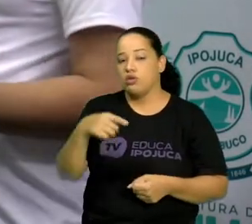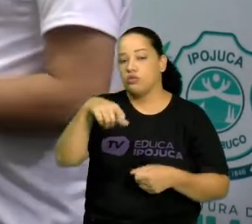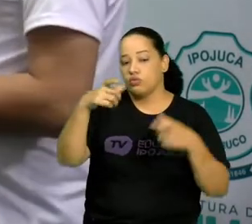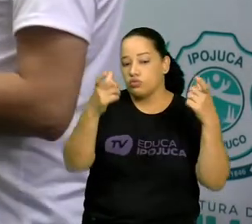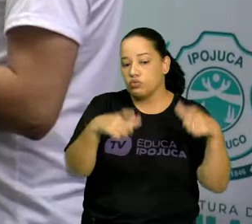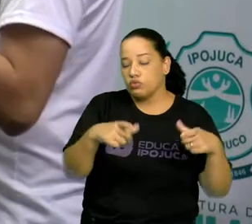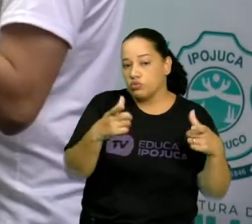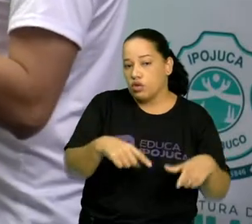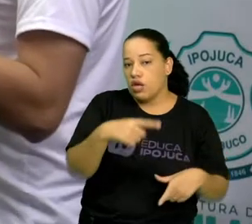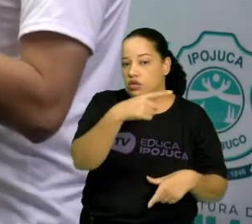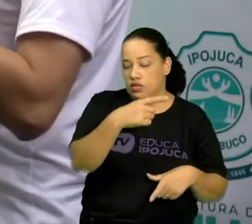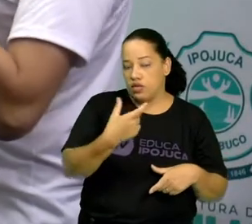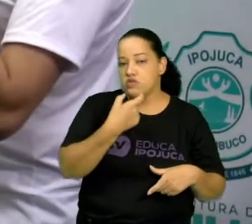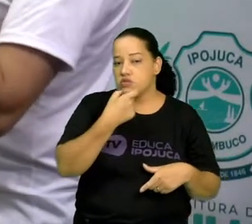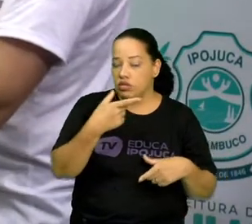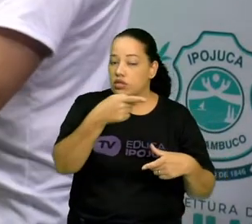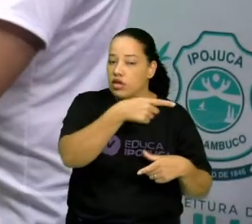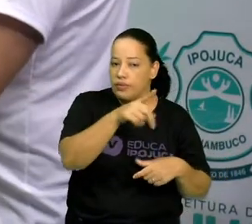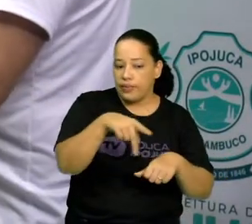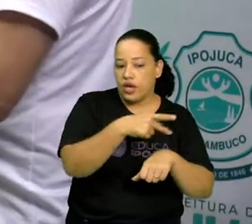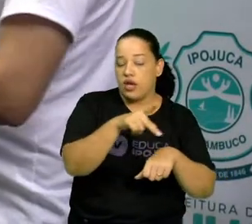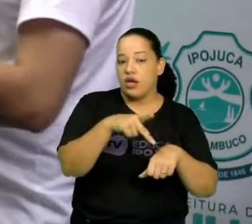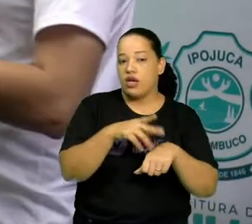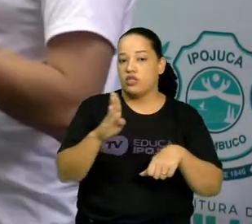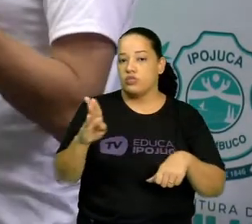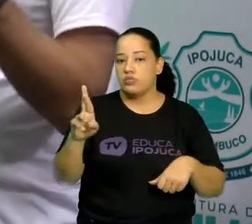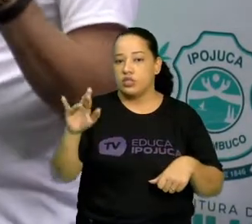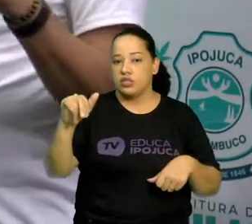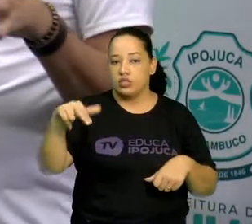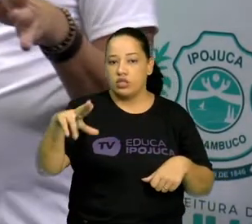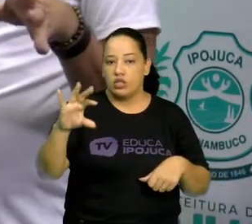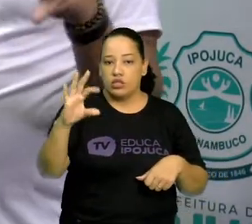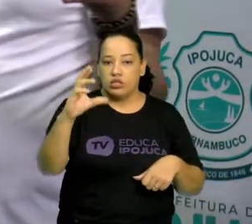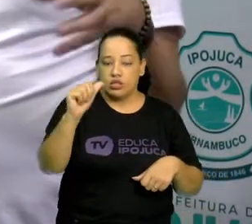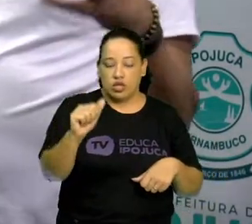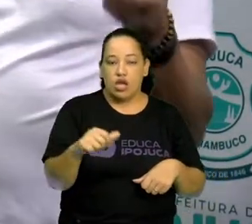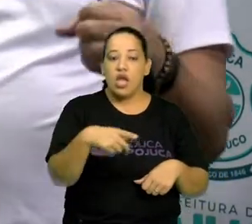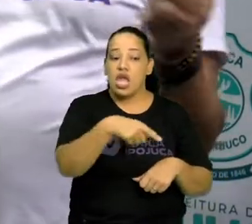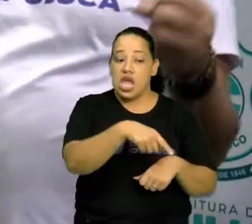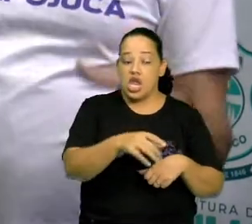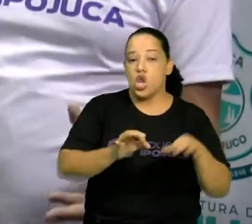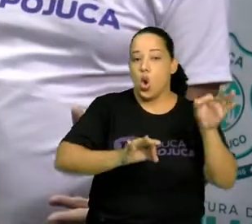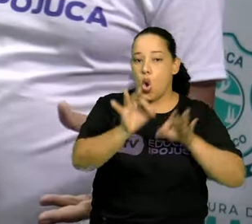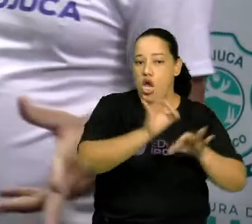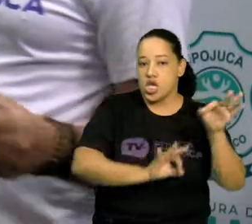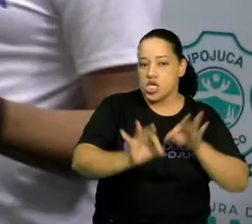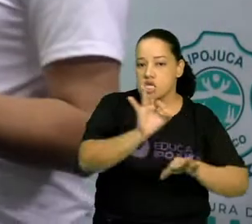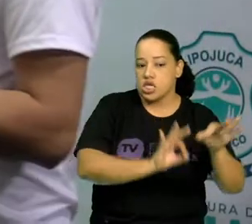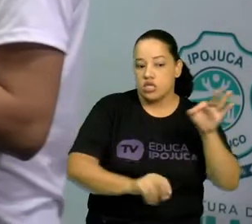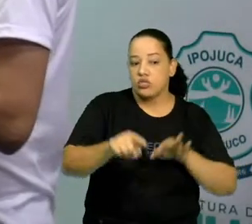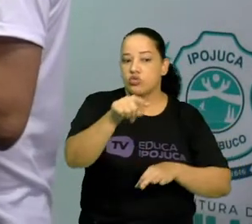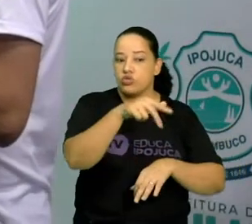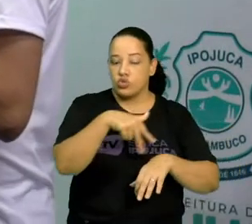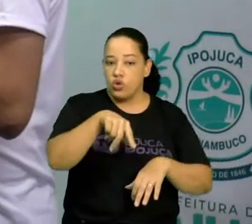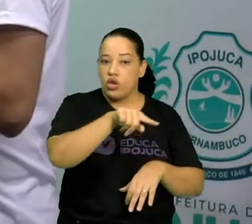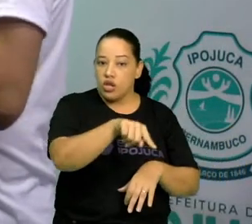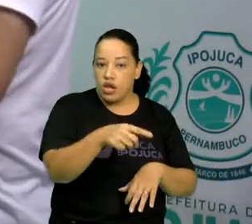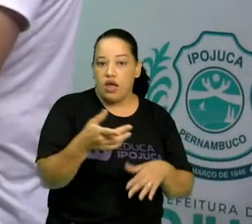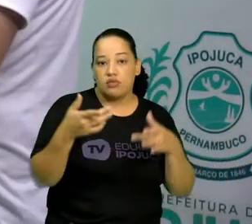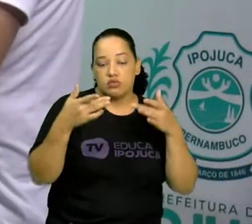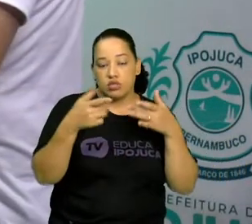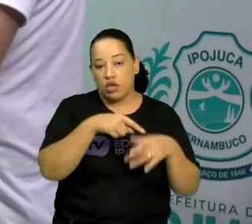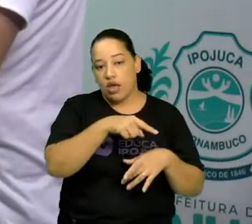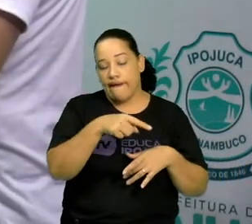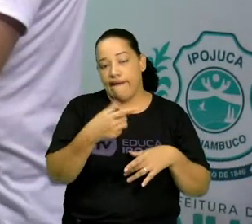britânica, organizou com normas militares um espetáculo equestre, um espetáculo com cavalos.